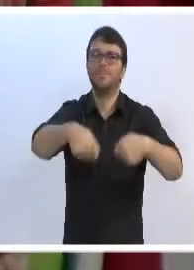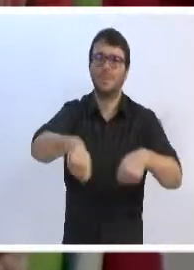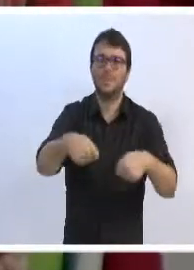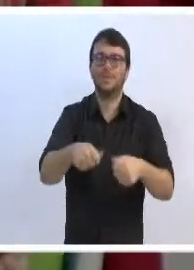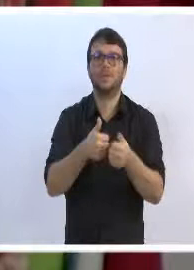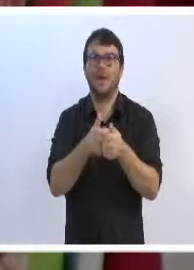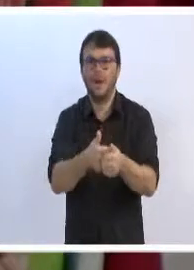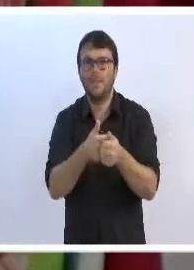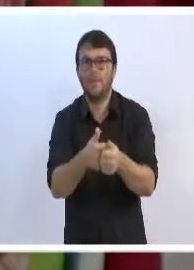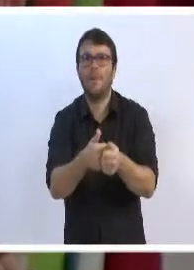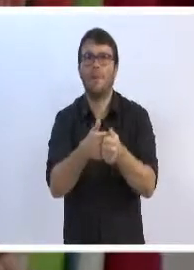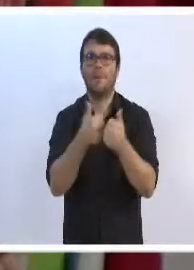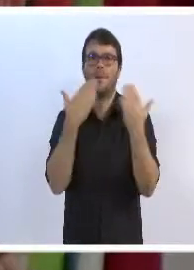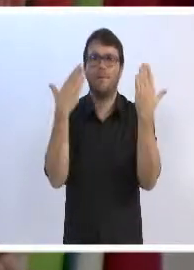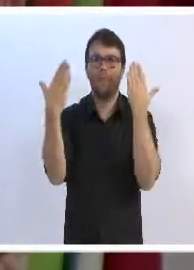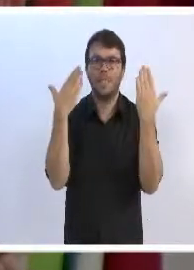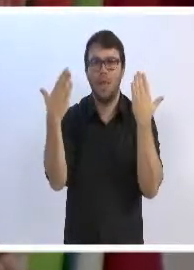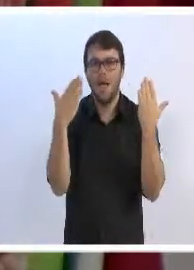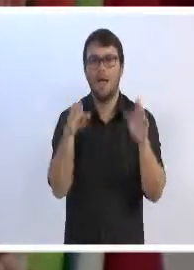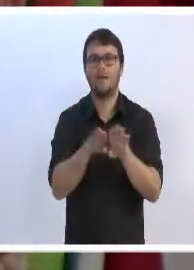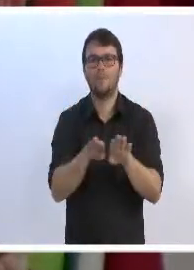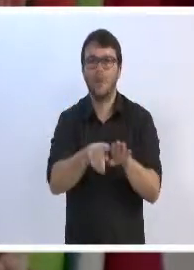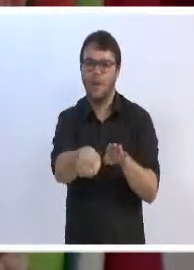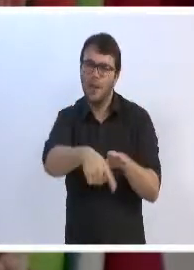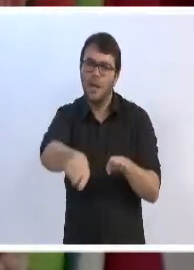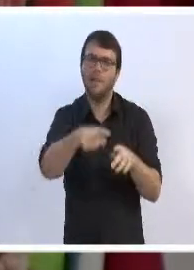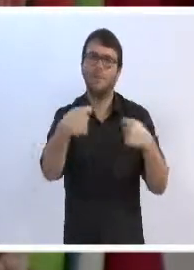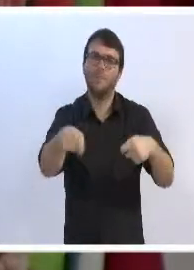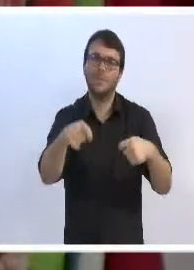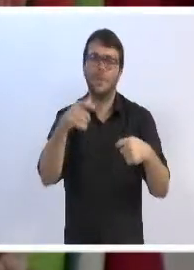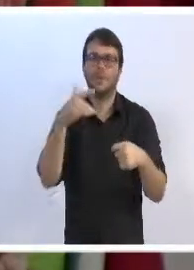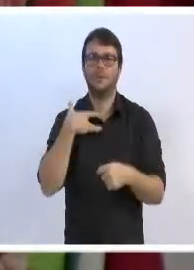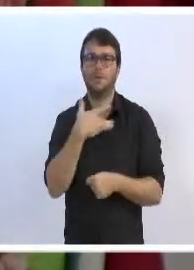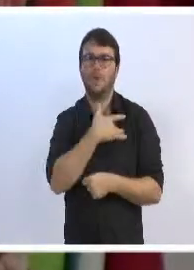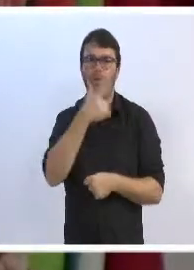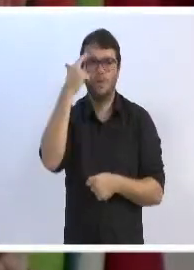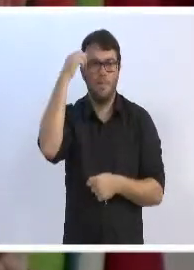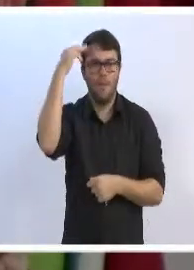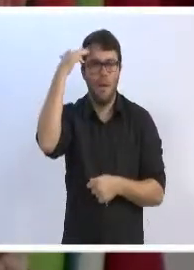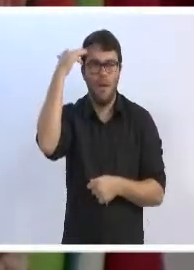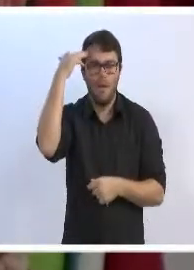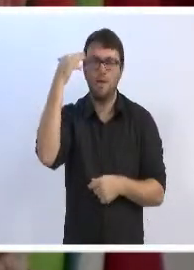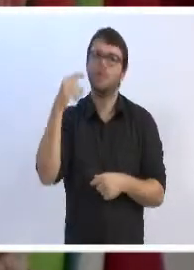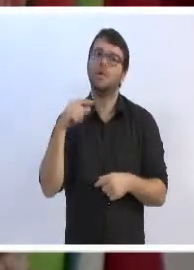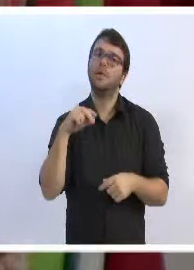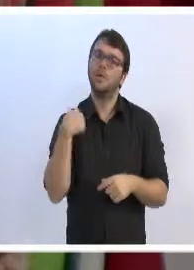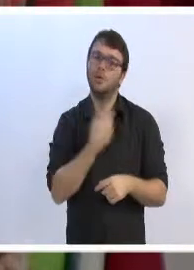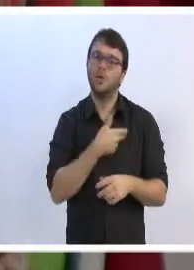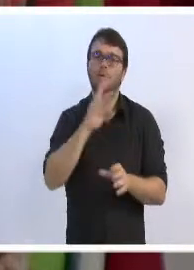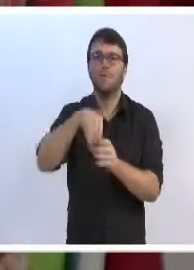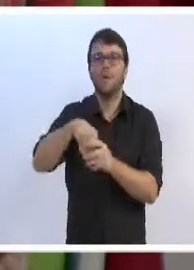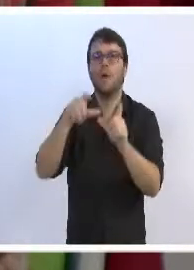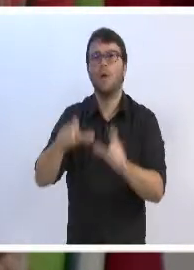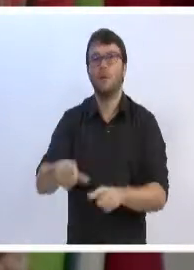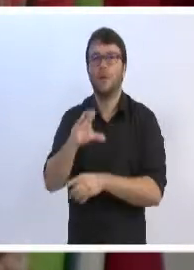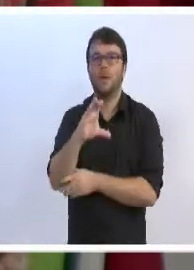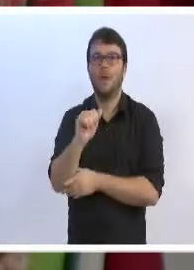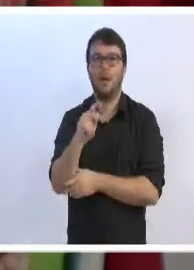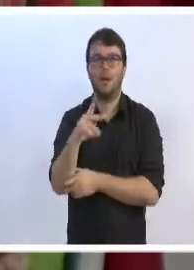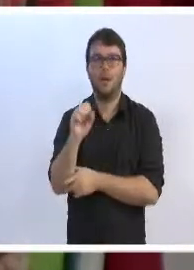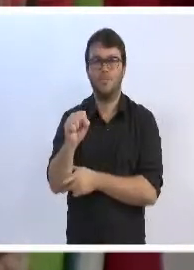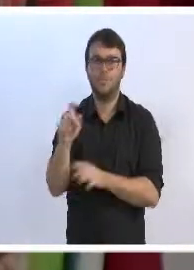acompanhamento psiquiátrico e principalmente do acompanhamento de saúde mental que realizados nos nossos capps aqui do município